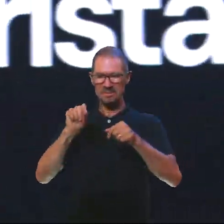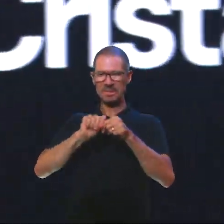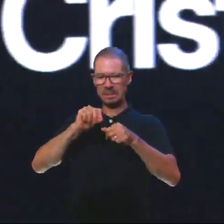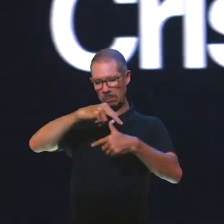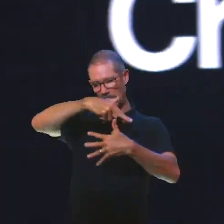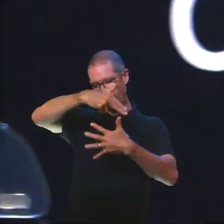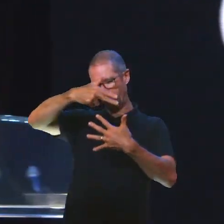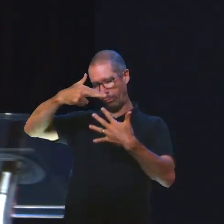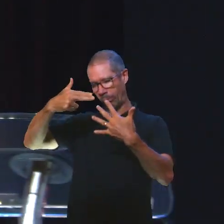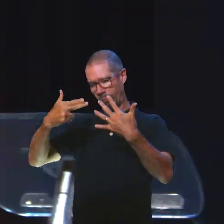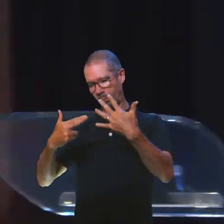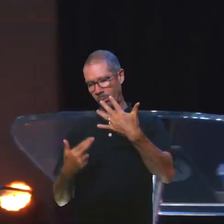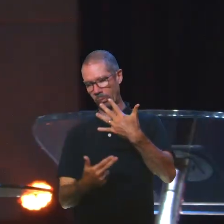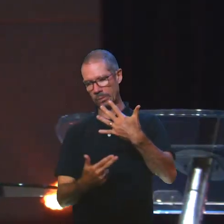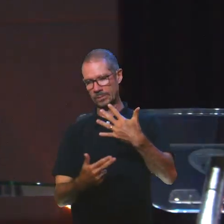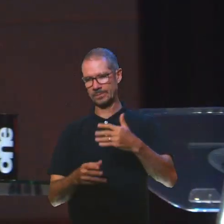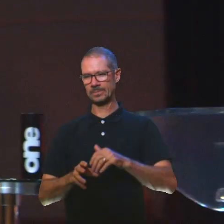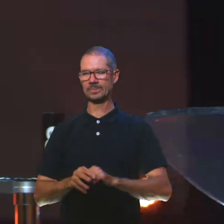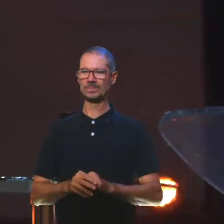muitas coisas,